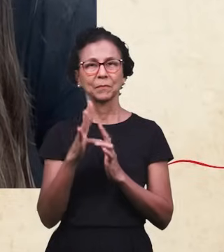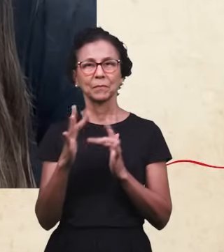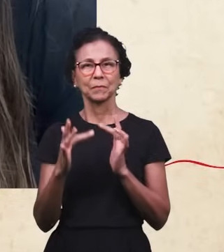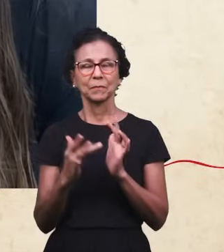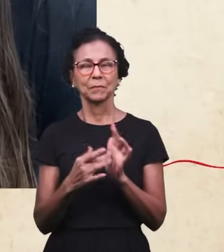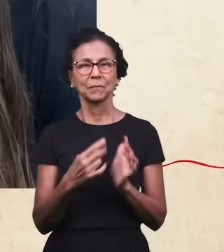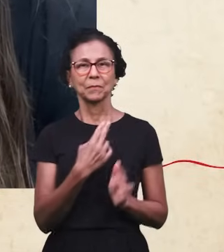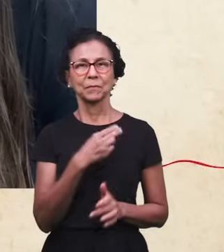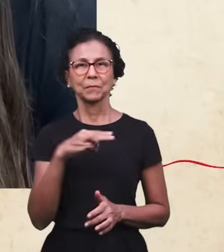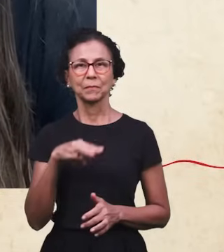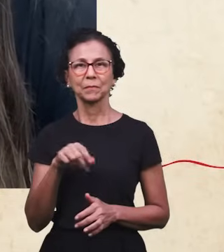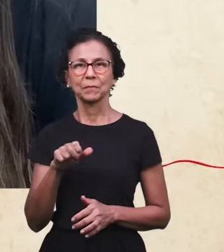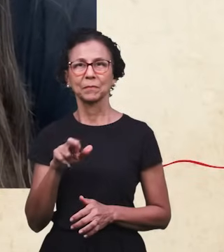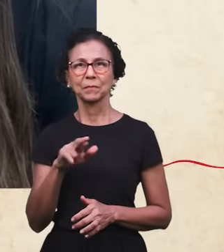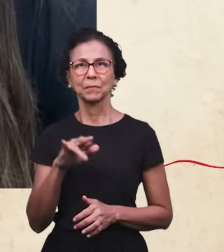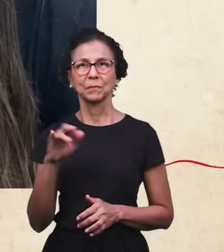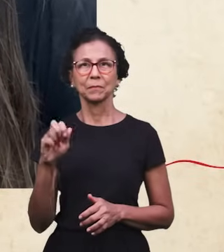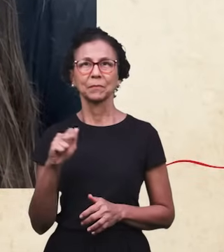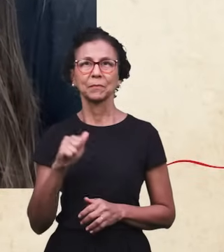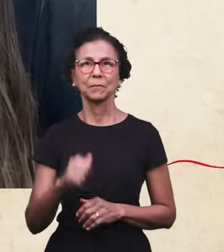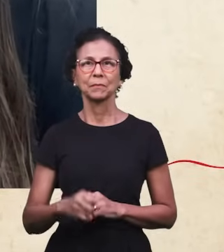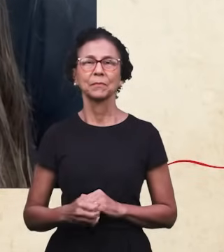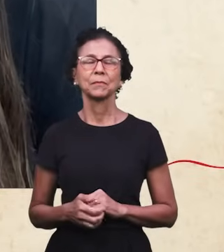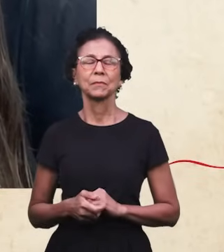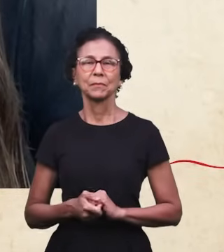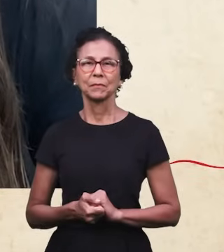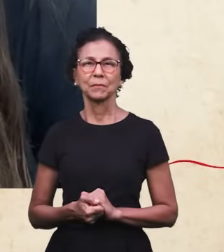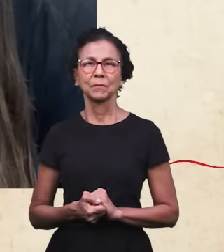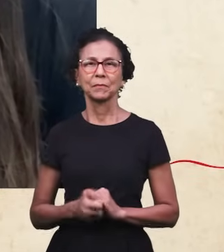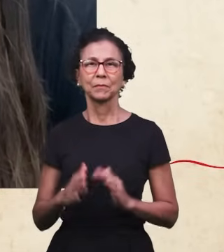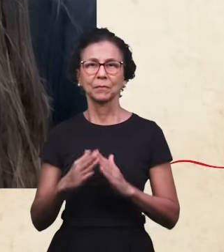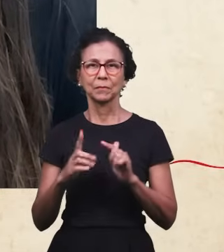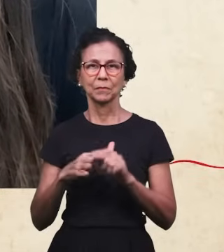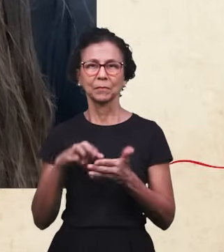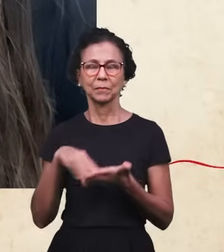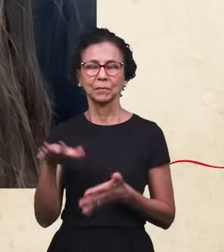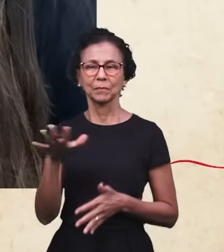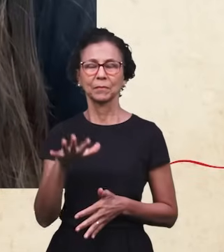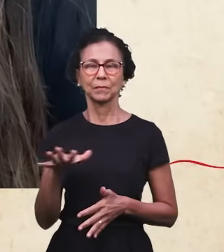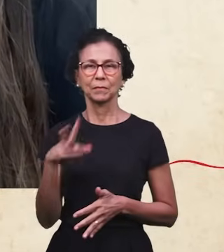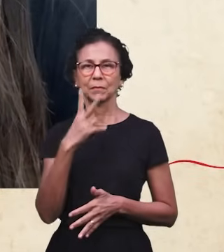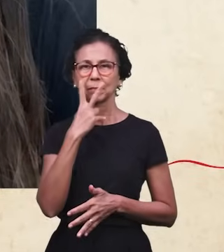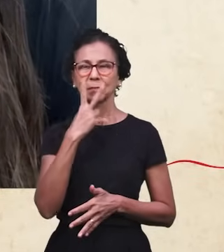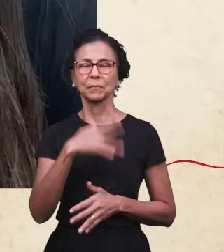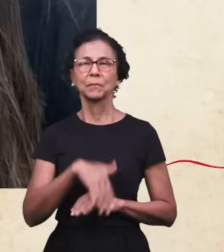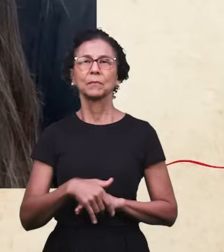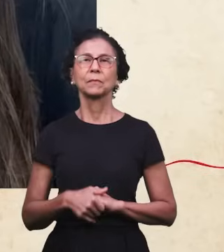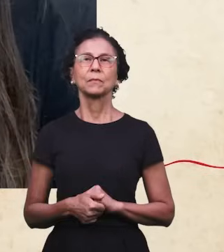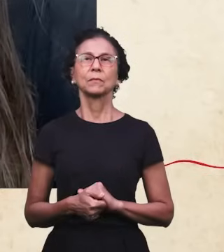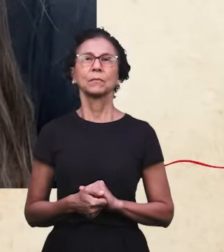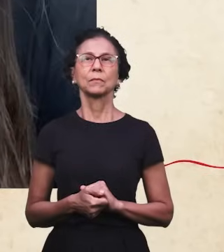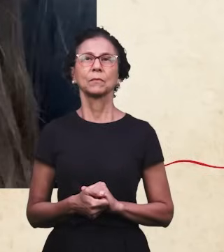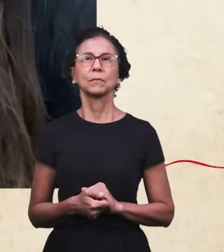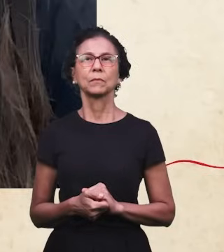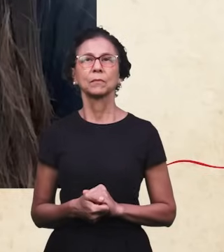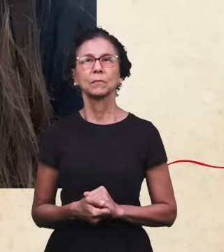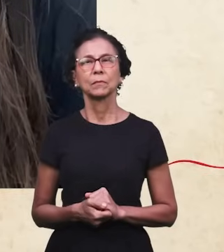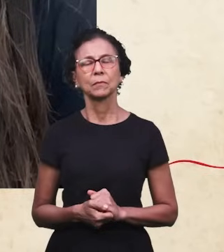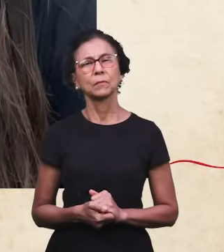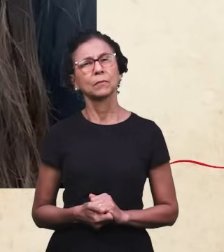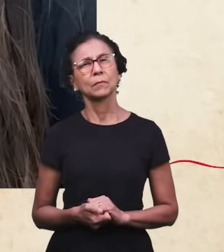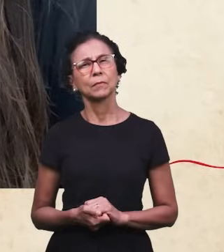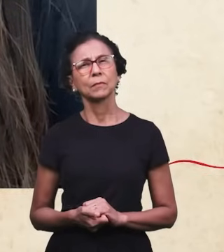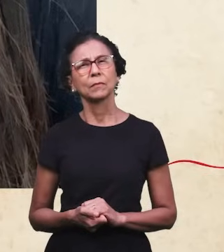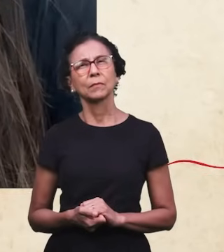Rosa. A minha pergunta nós sabemos que a Páscoa significa a ressurreição de Jesus e o Natal, o nascimento